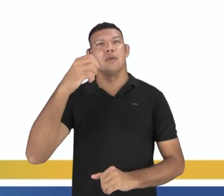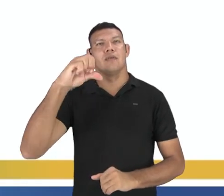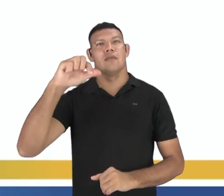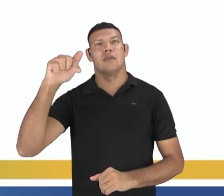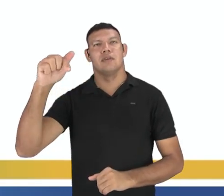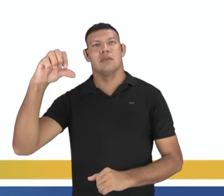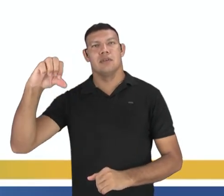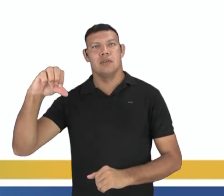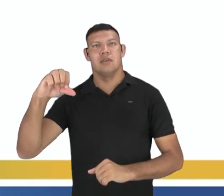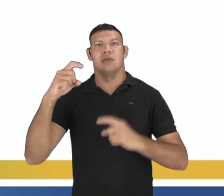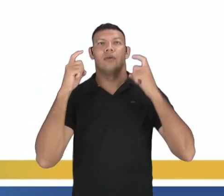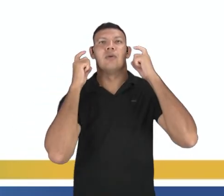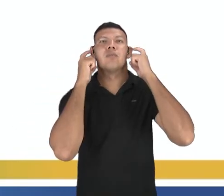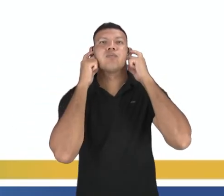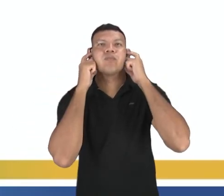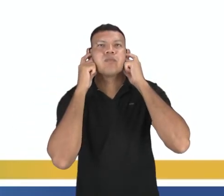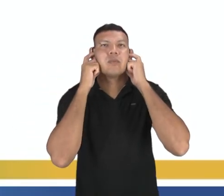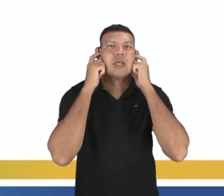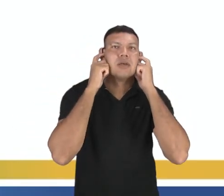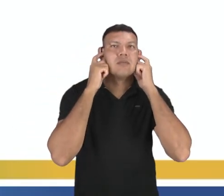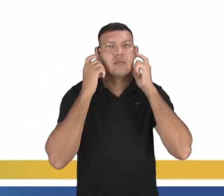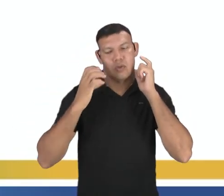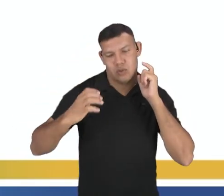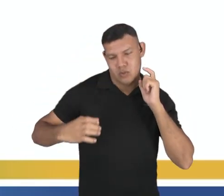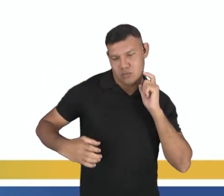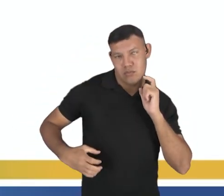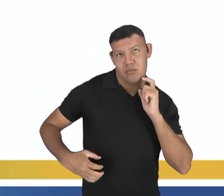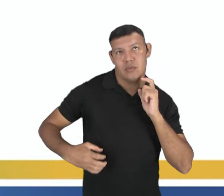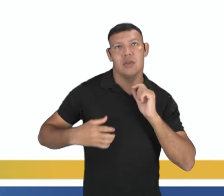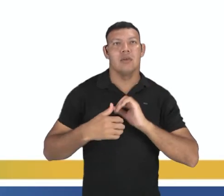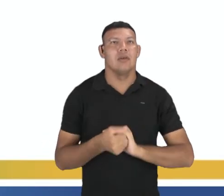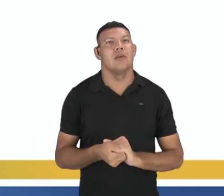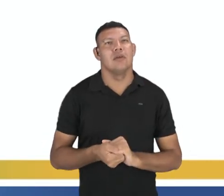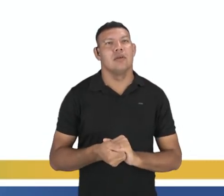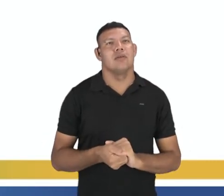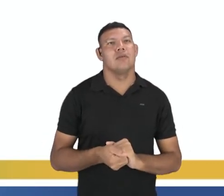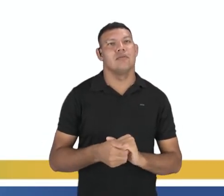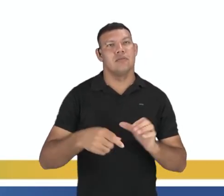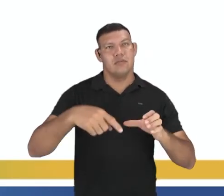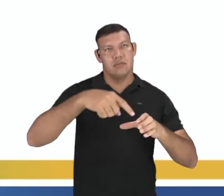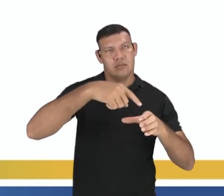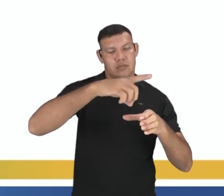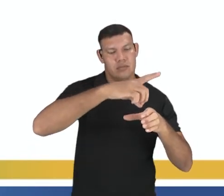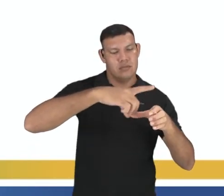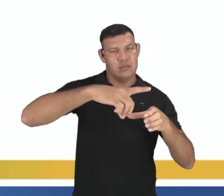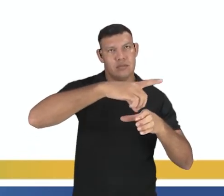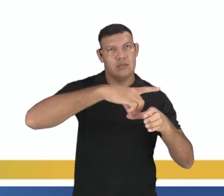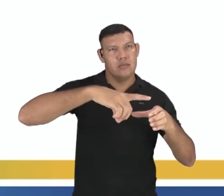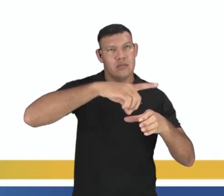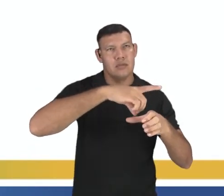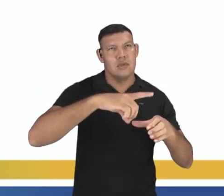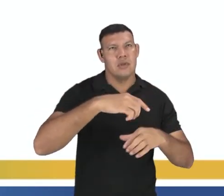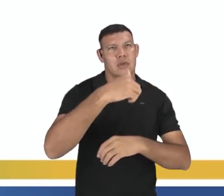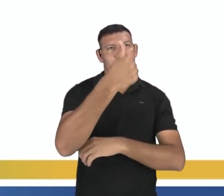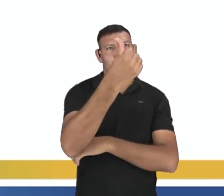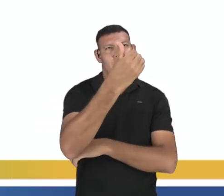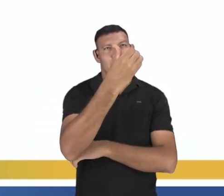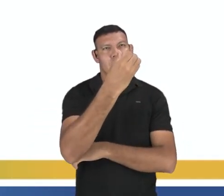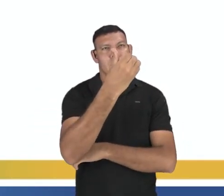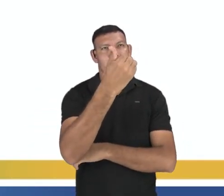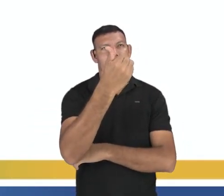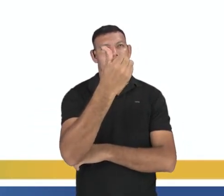devem lembrar dos movimentos rippe's o CD que o compact disco né o disco compacto em 1962